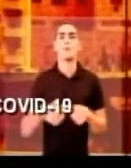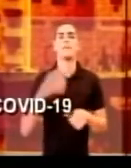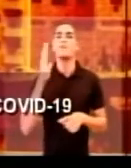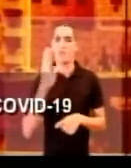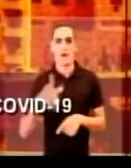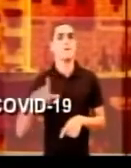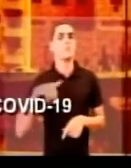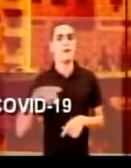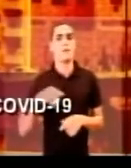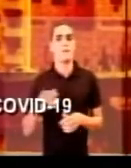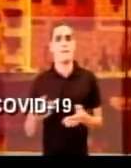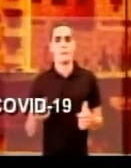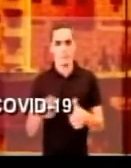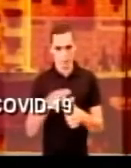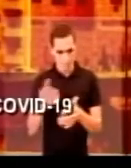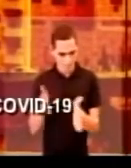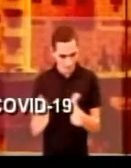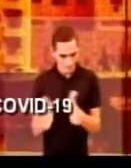bem preparados.